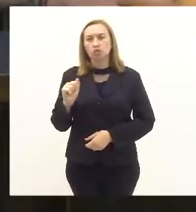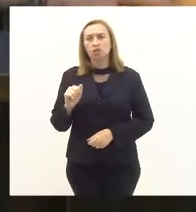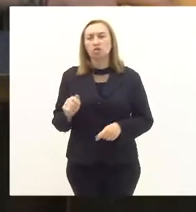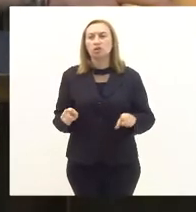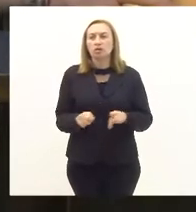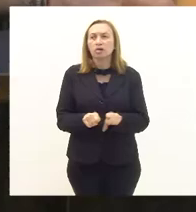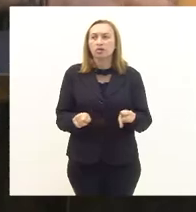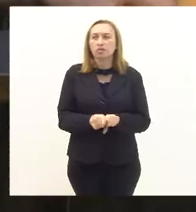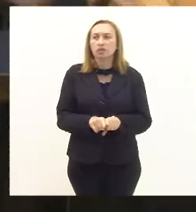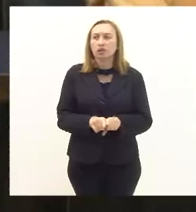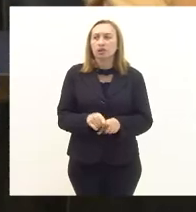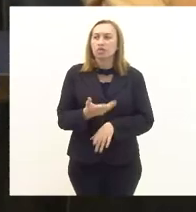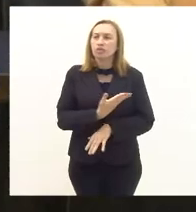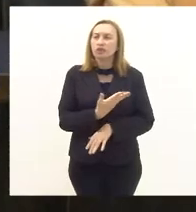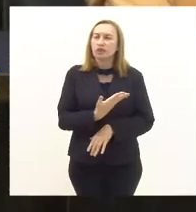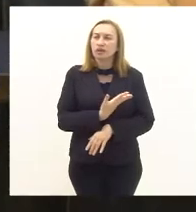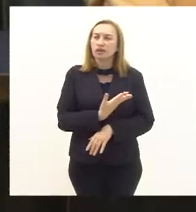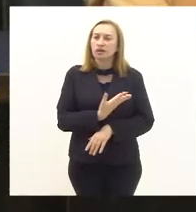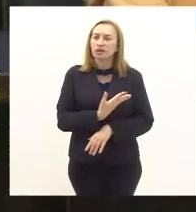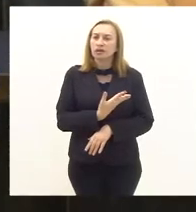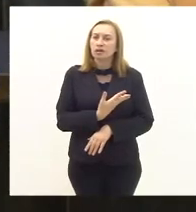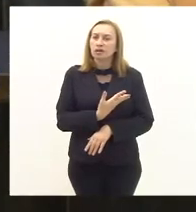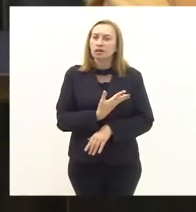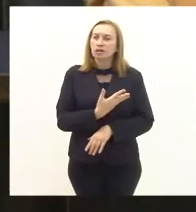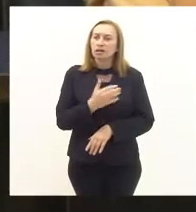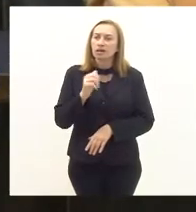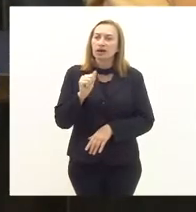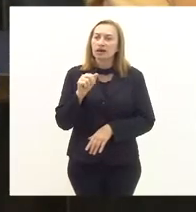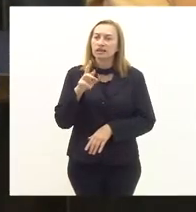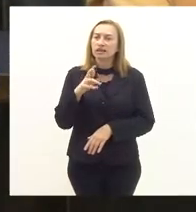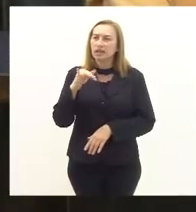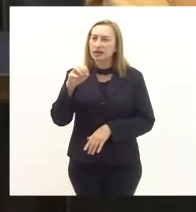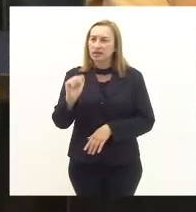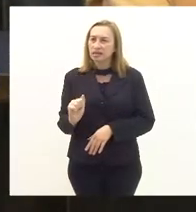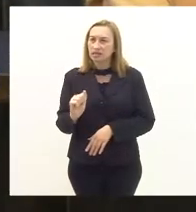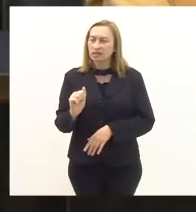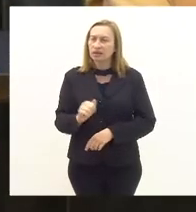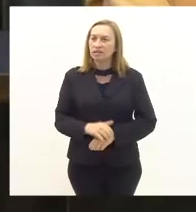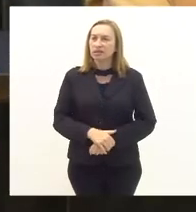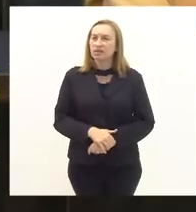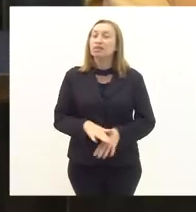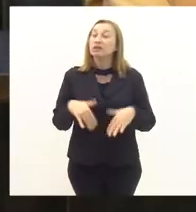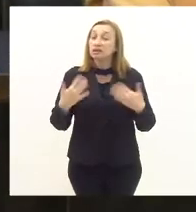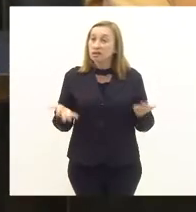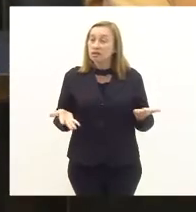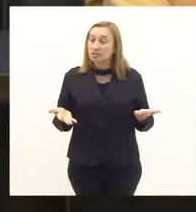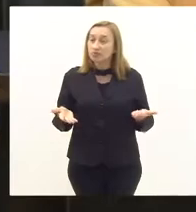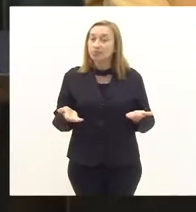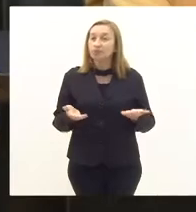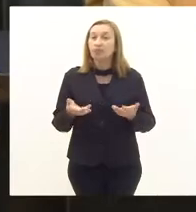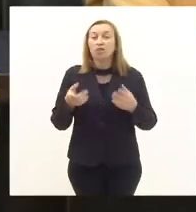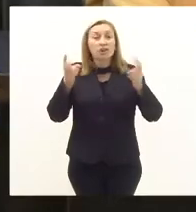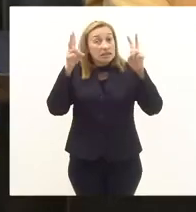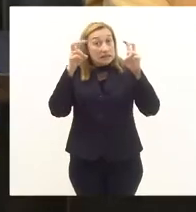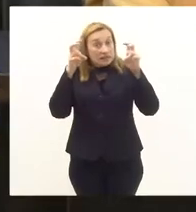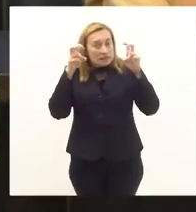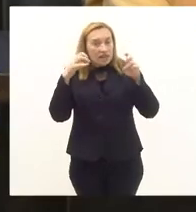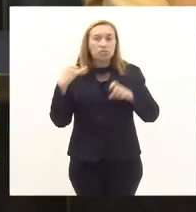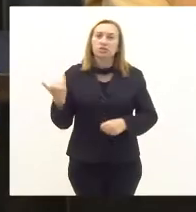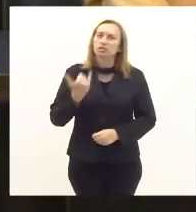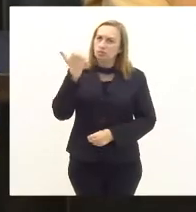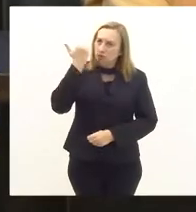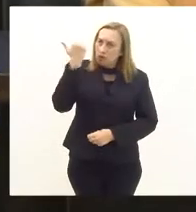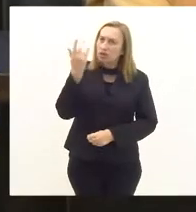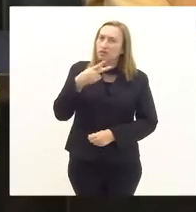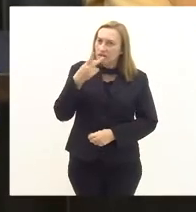e da companheira Adriana Esteves, então, que levantaram temas